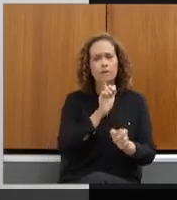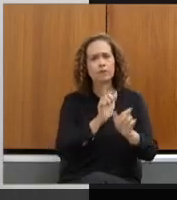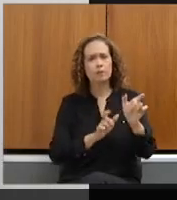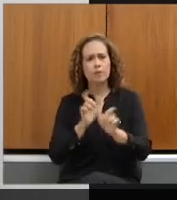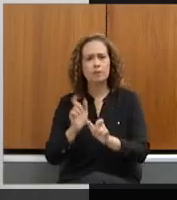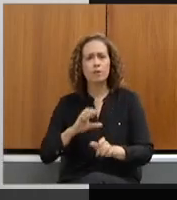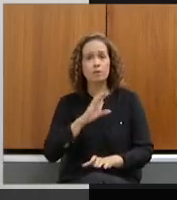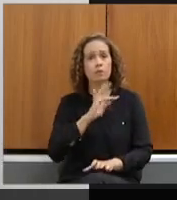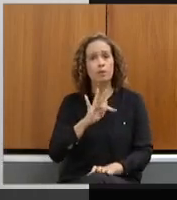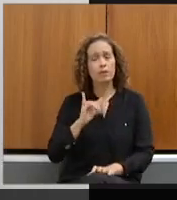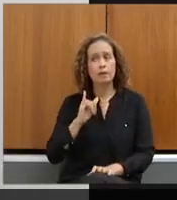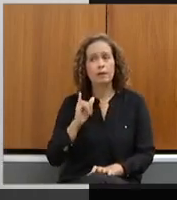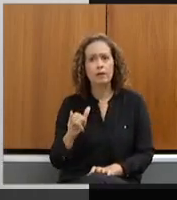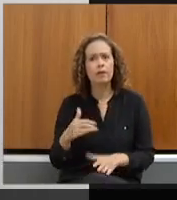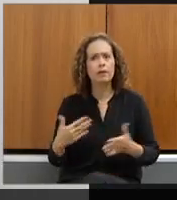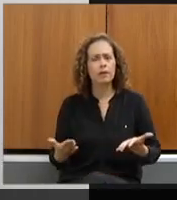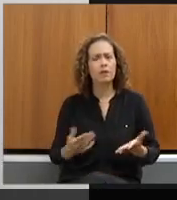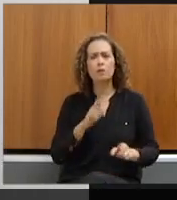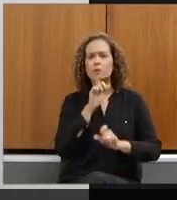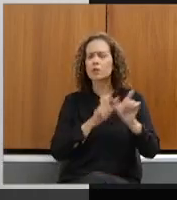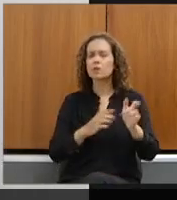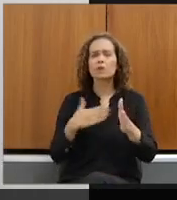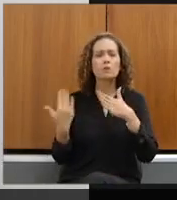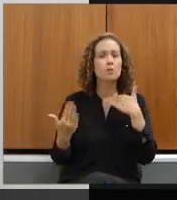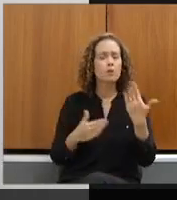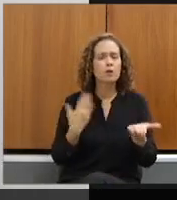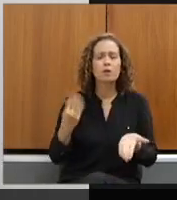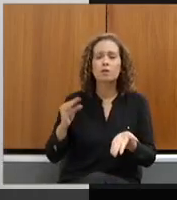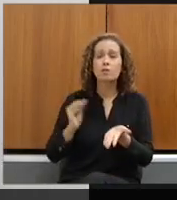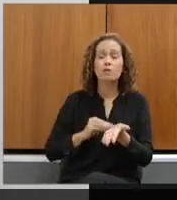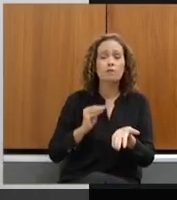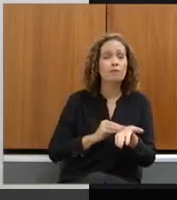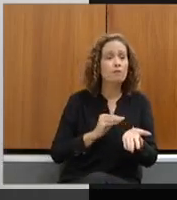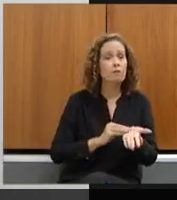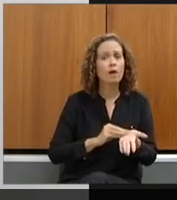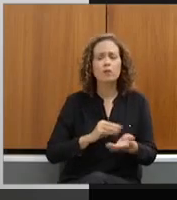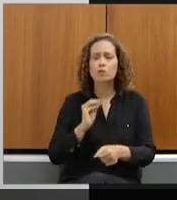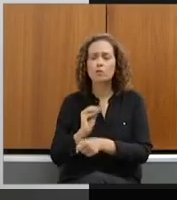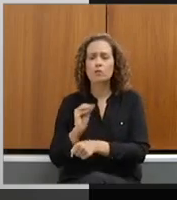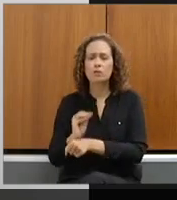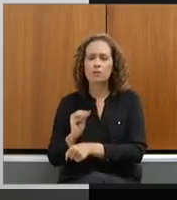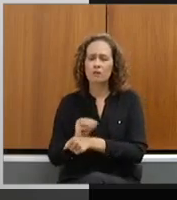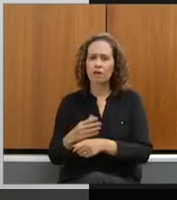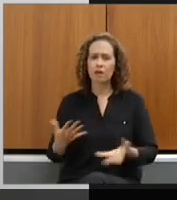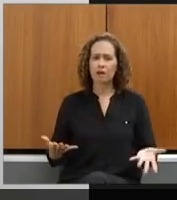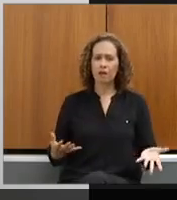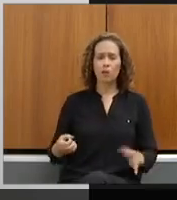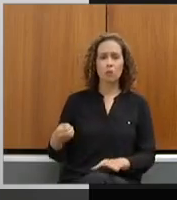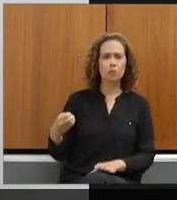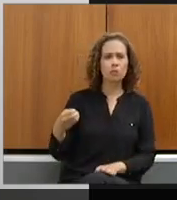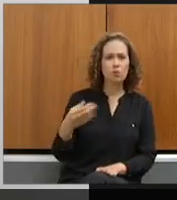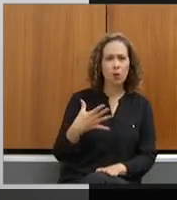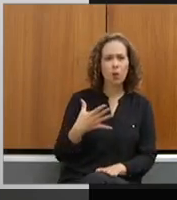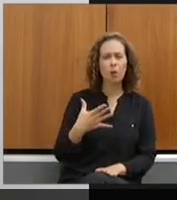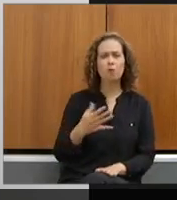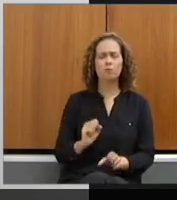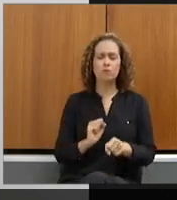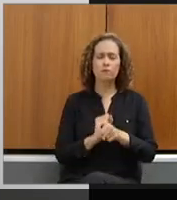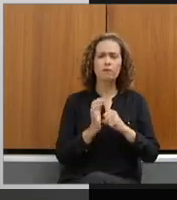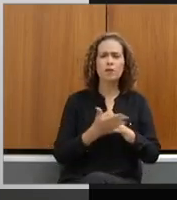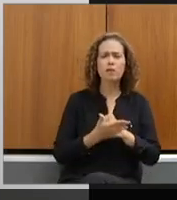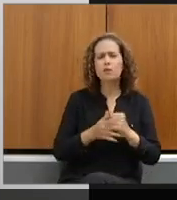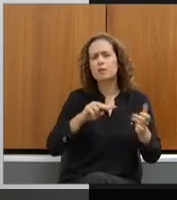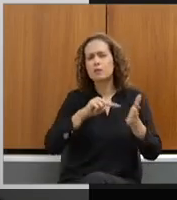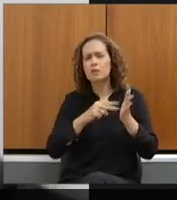leito de CTI é gente morrendo por falta de atendimento novas Epa significa